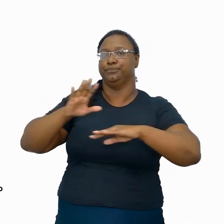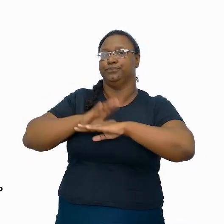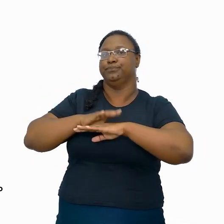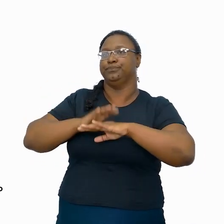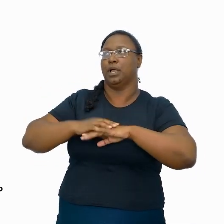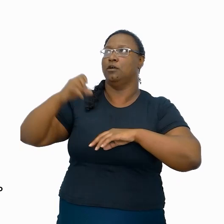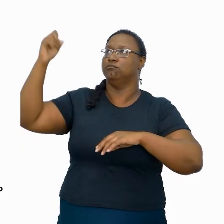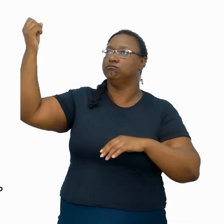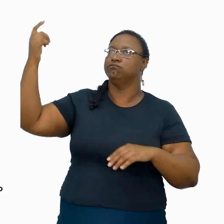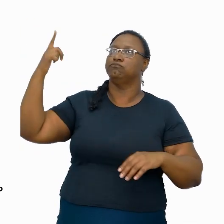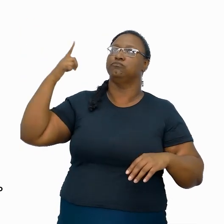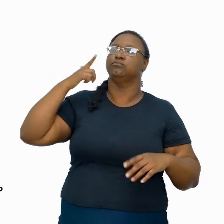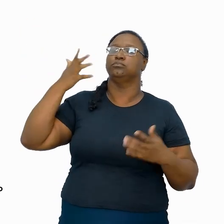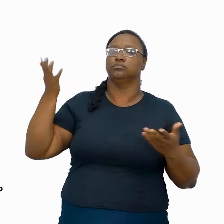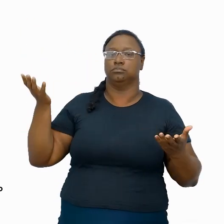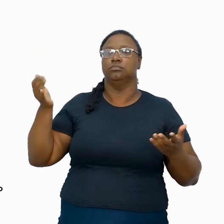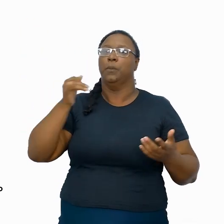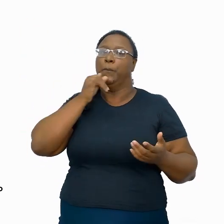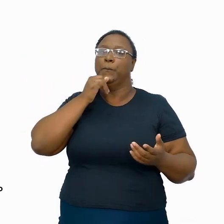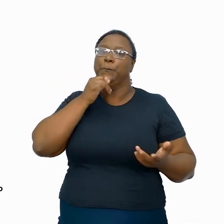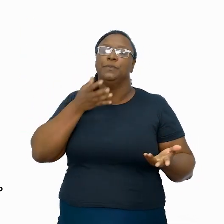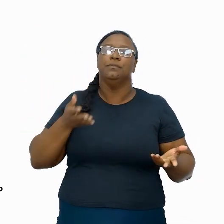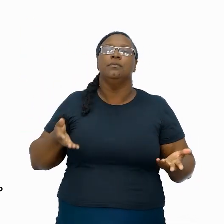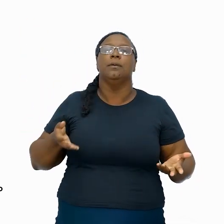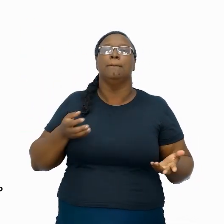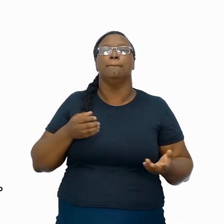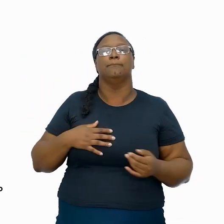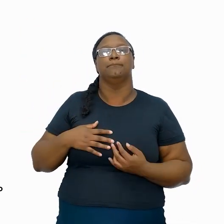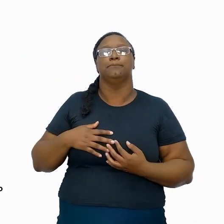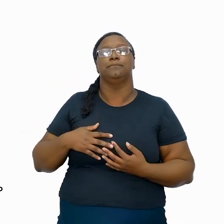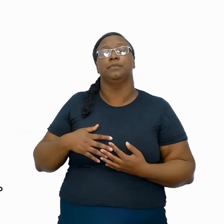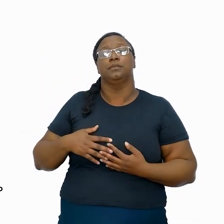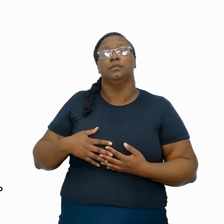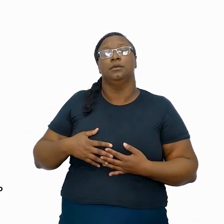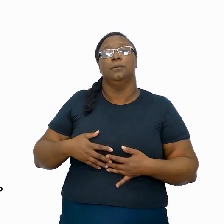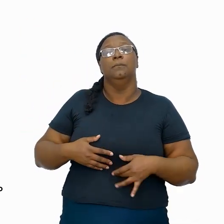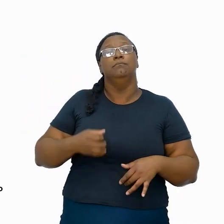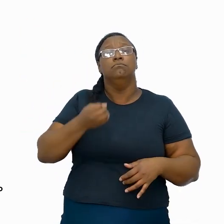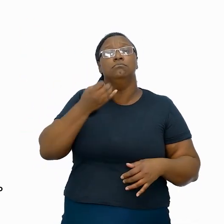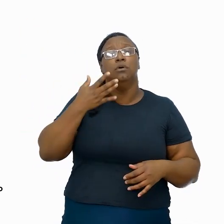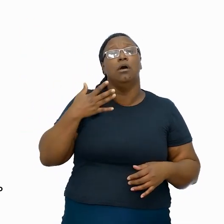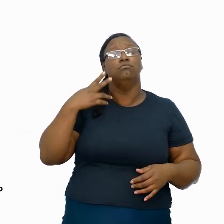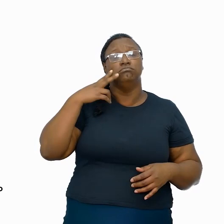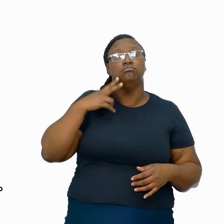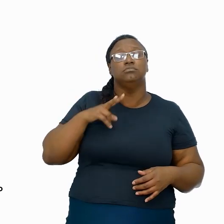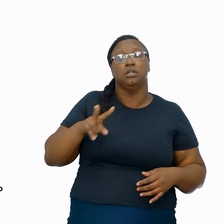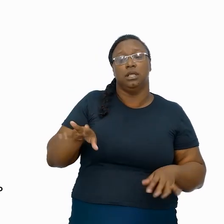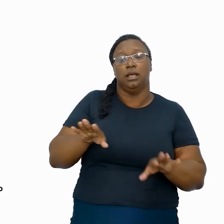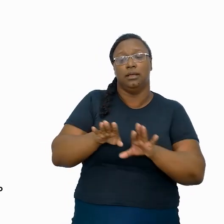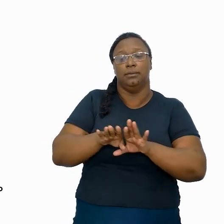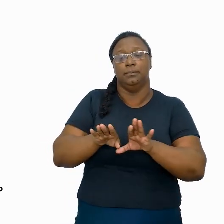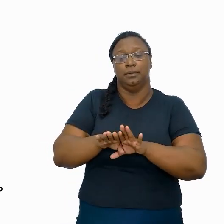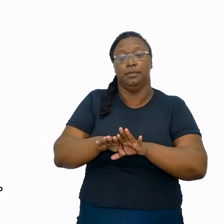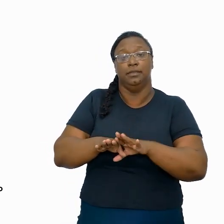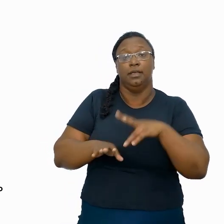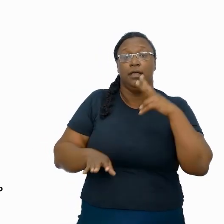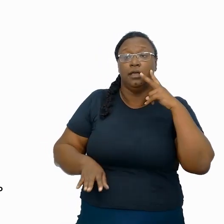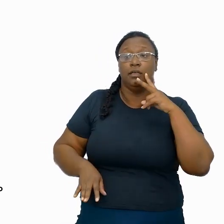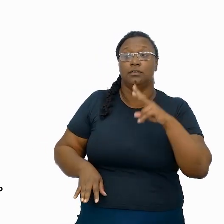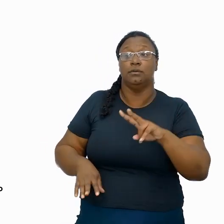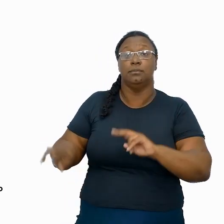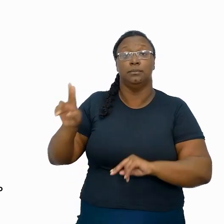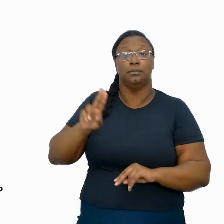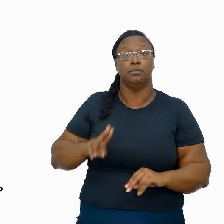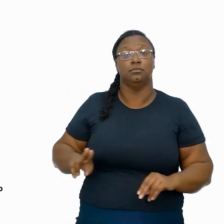energia solar, por exemplo. E aí, né, isso vale a pena dar uma olhada também e ver se dá para